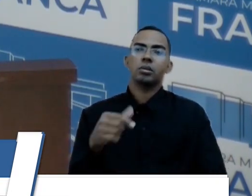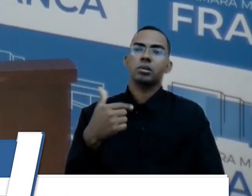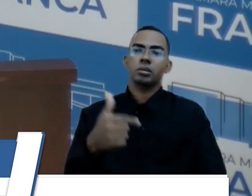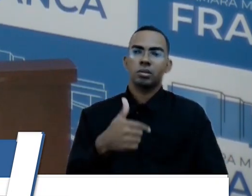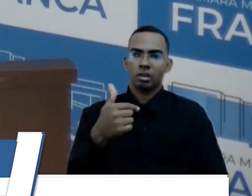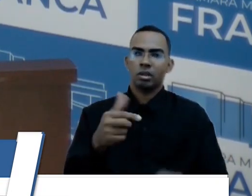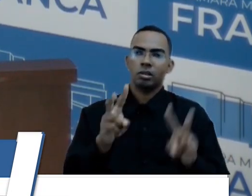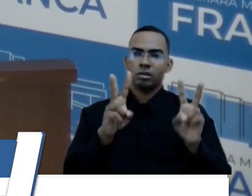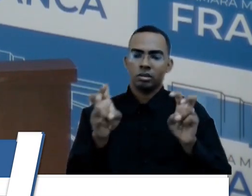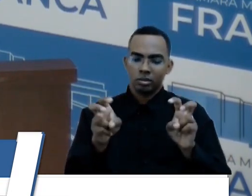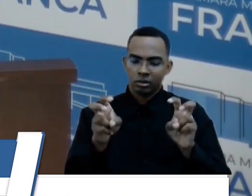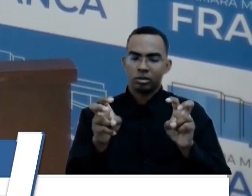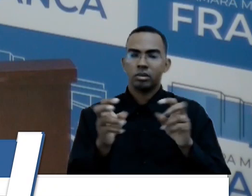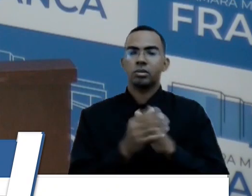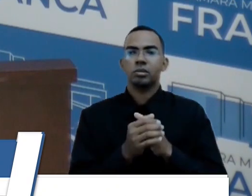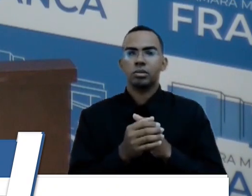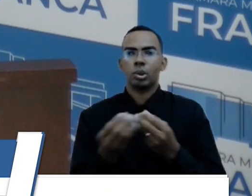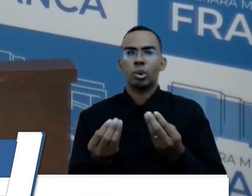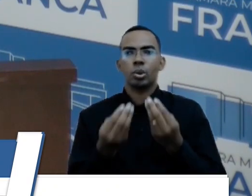situação. Oferece